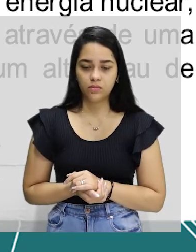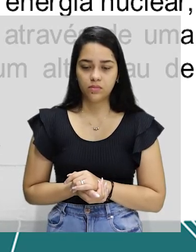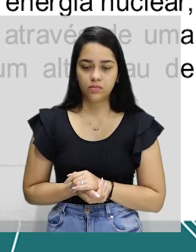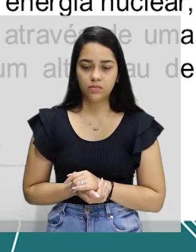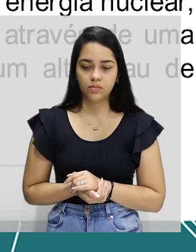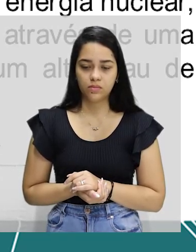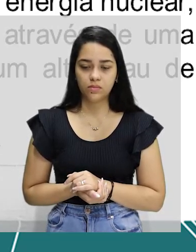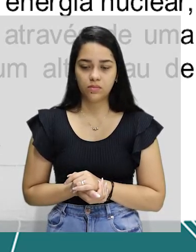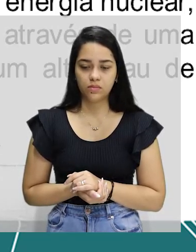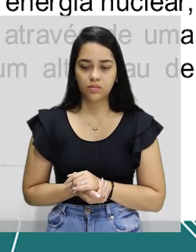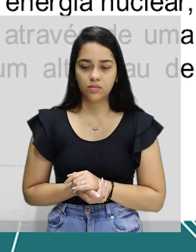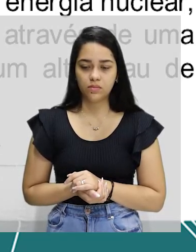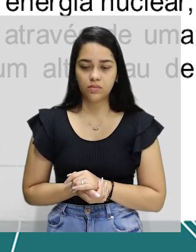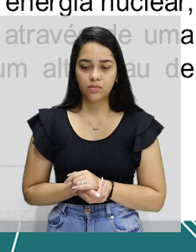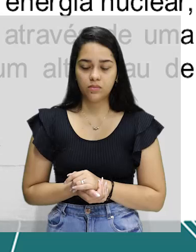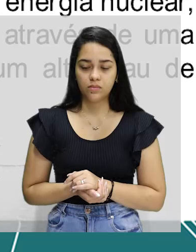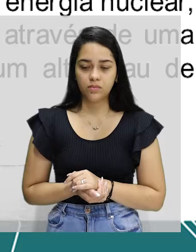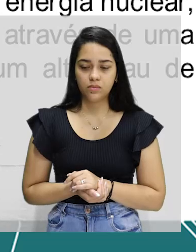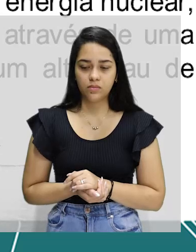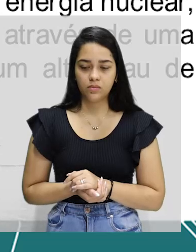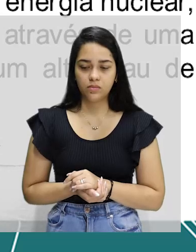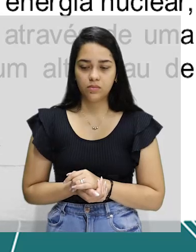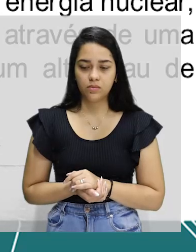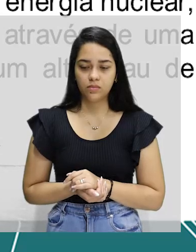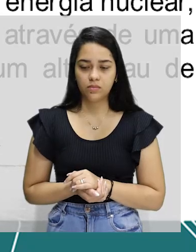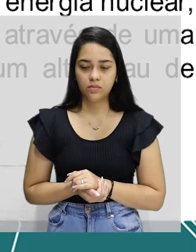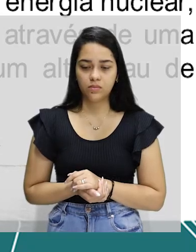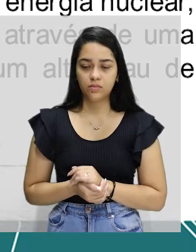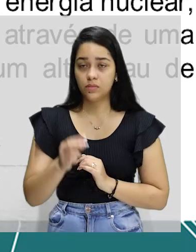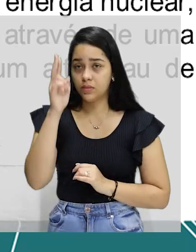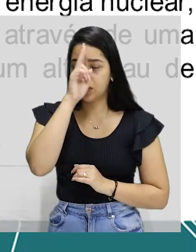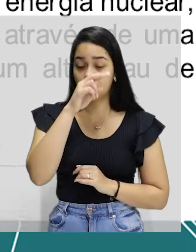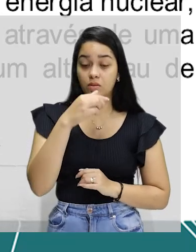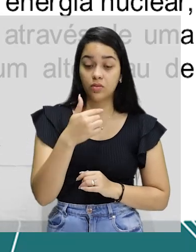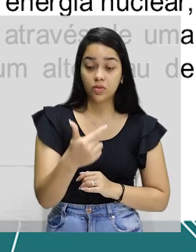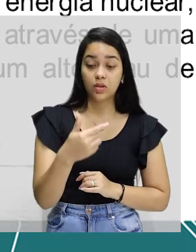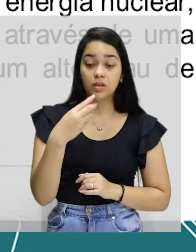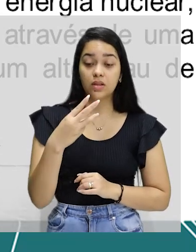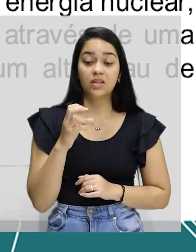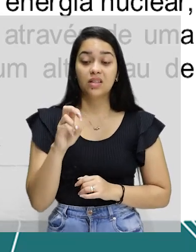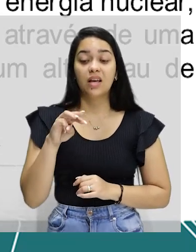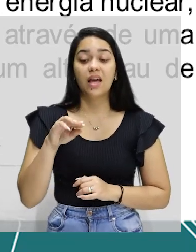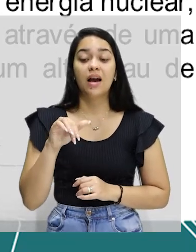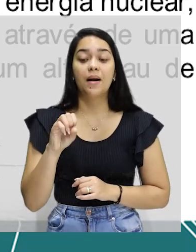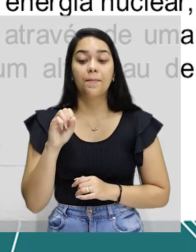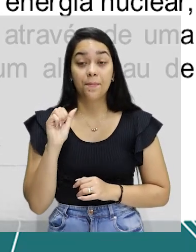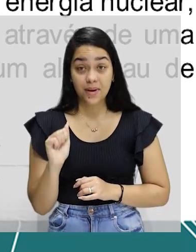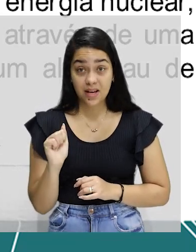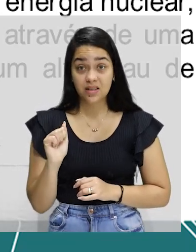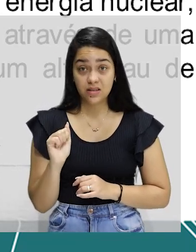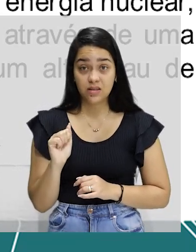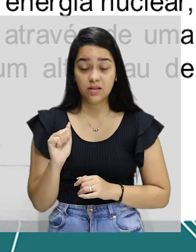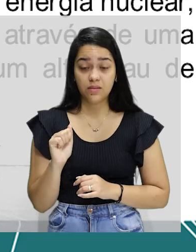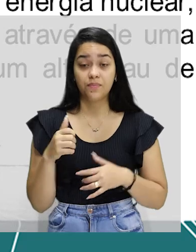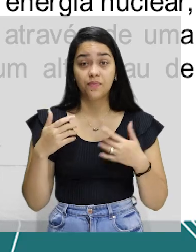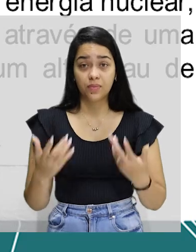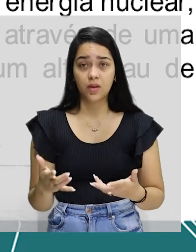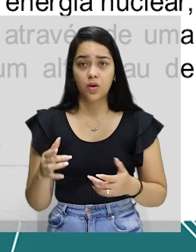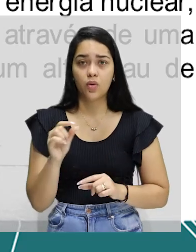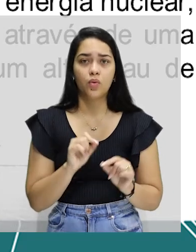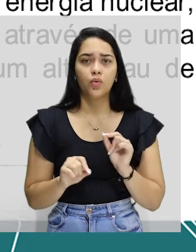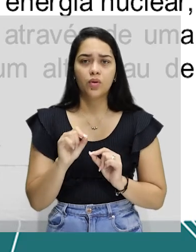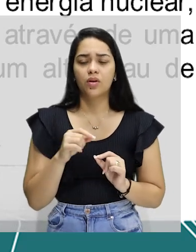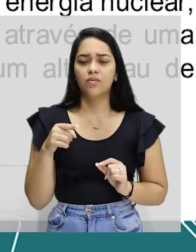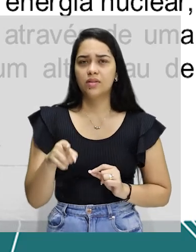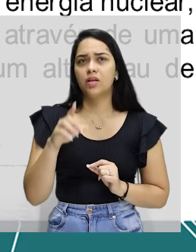de urânio 235, e só lembrando que 235 é a massa, ok? Então, toda vez que